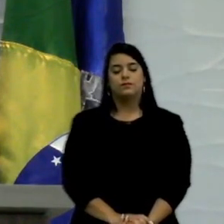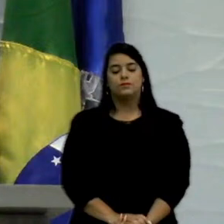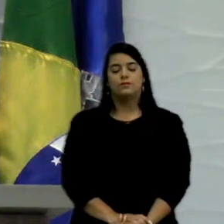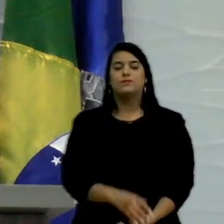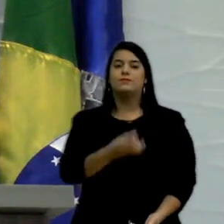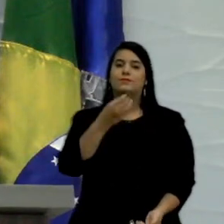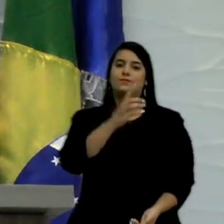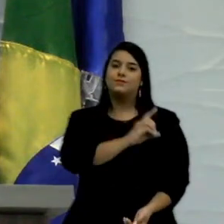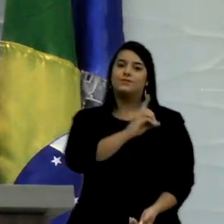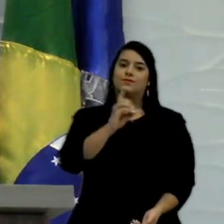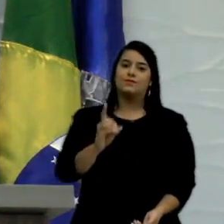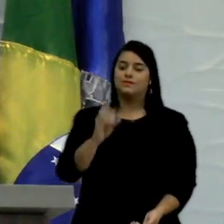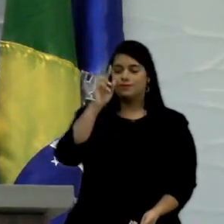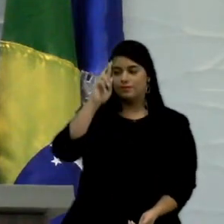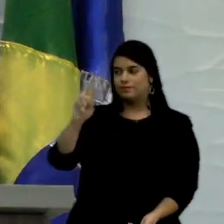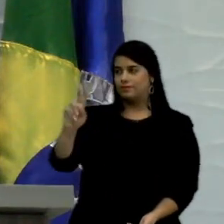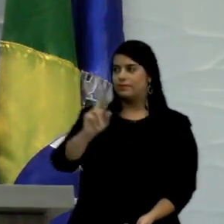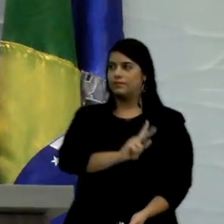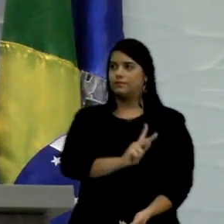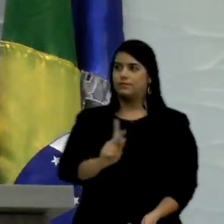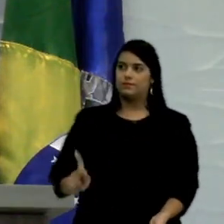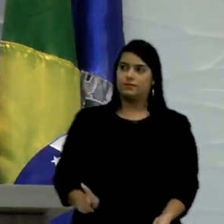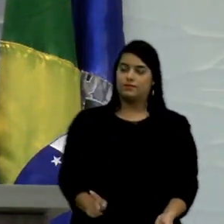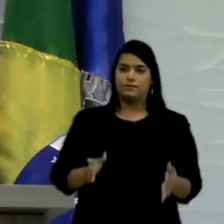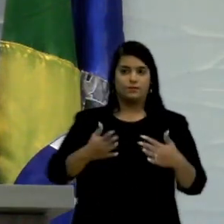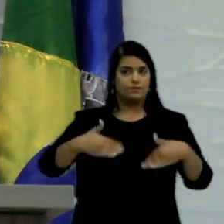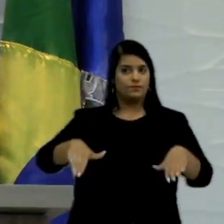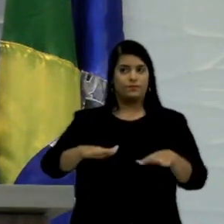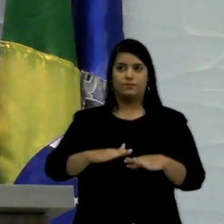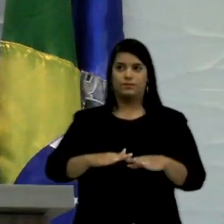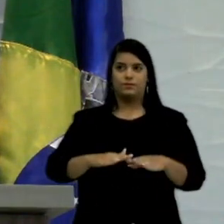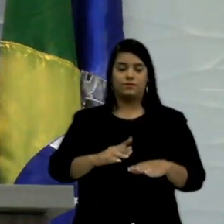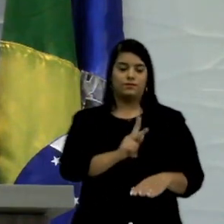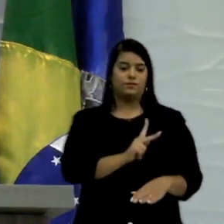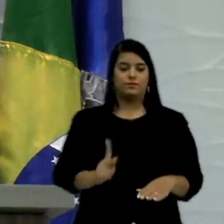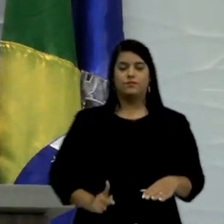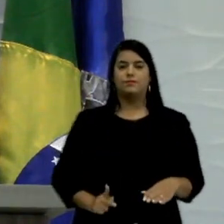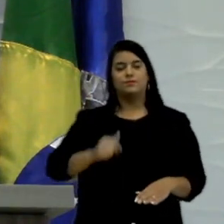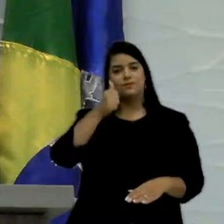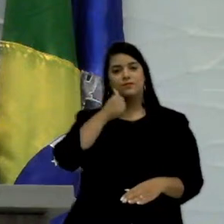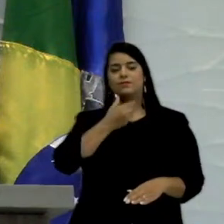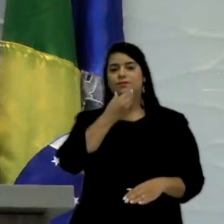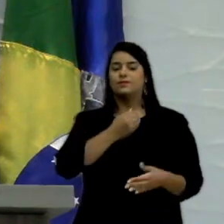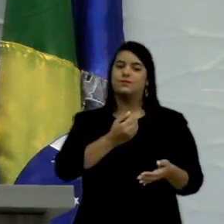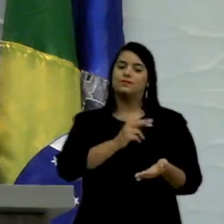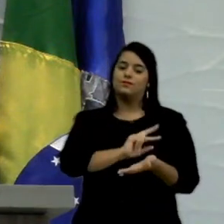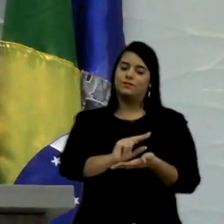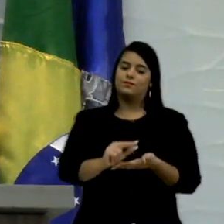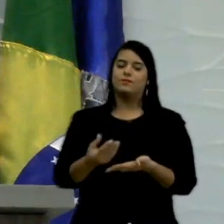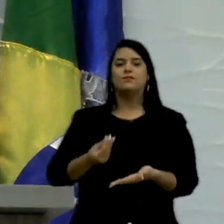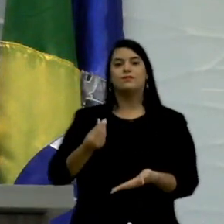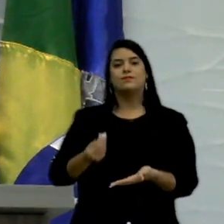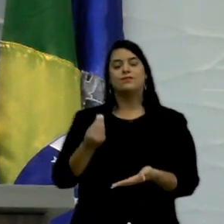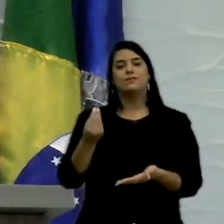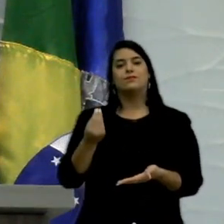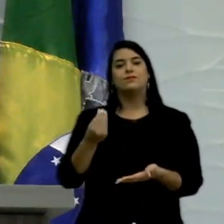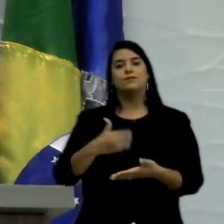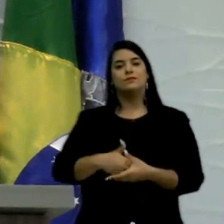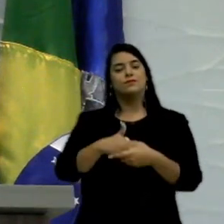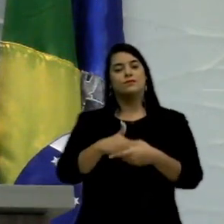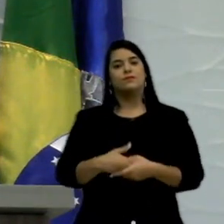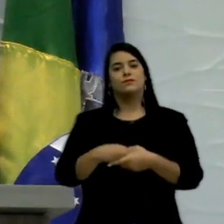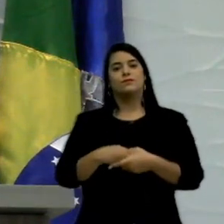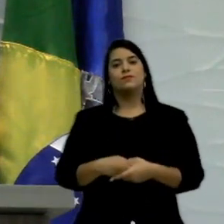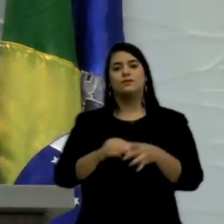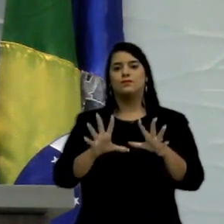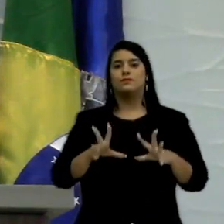Bom dia, senhor presidente, bom dia a todos os colegas vereadores, vereadoras aqui presentes. Quero saudar